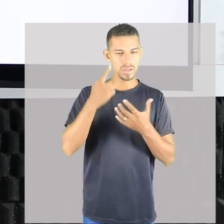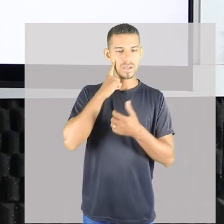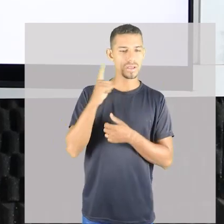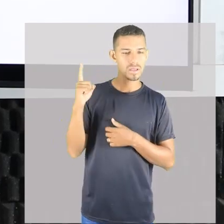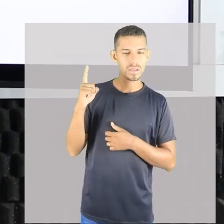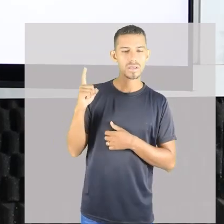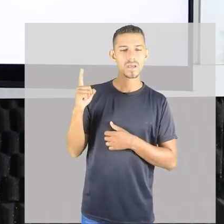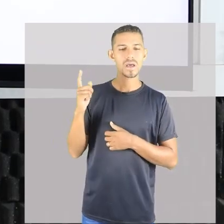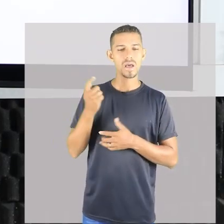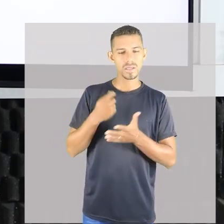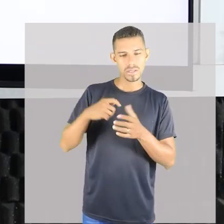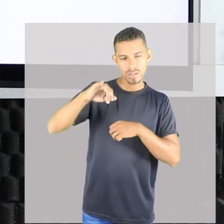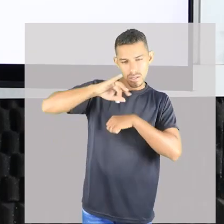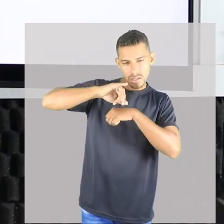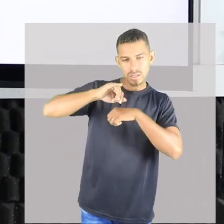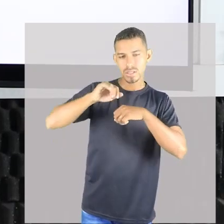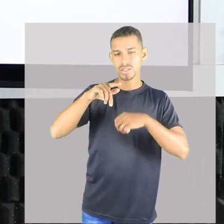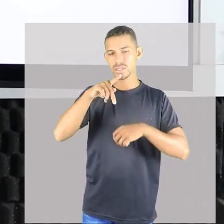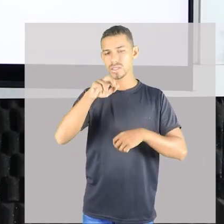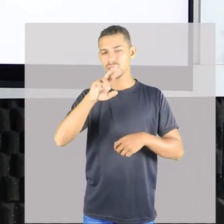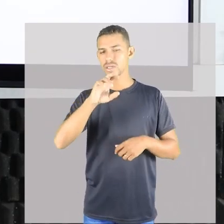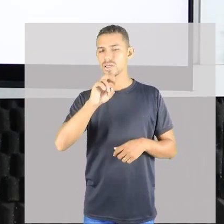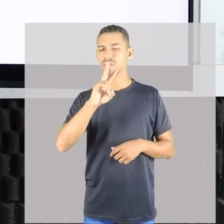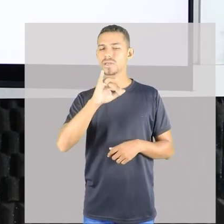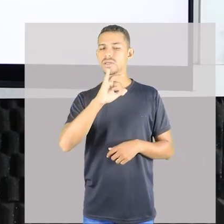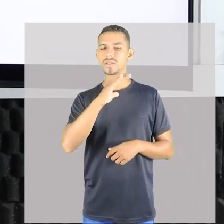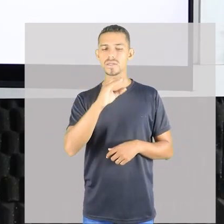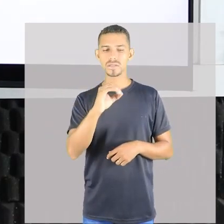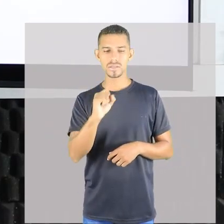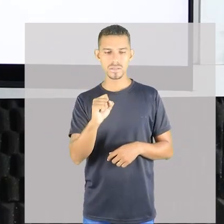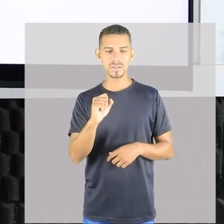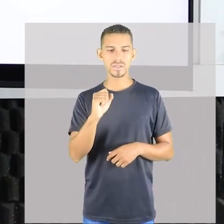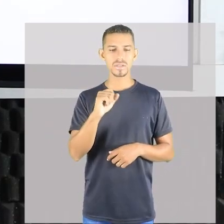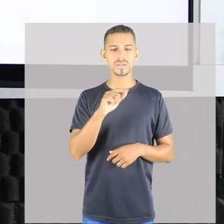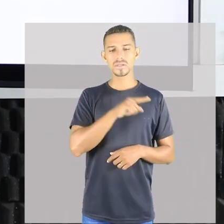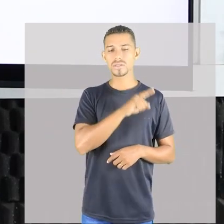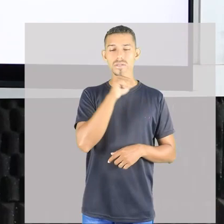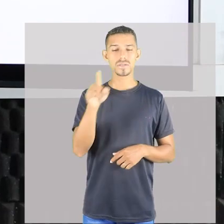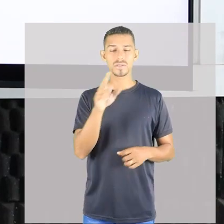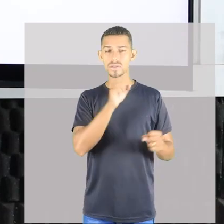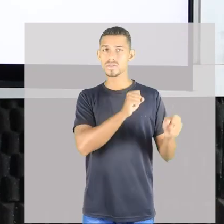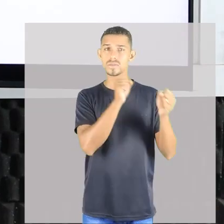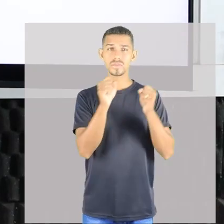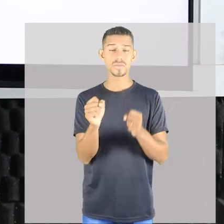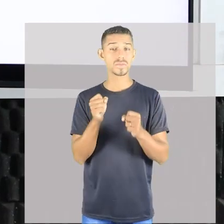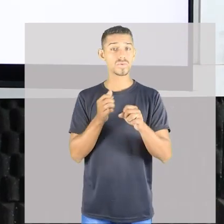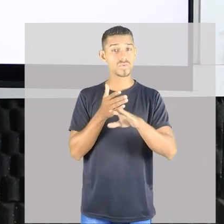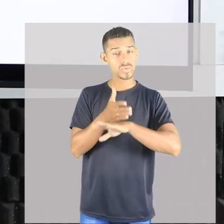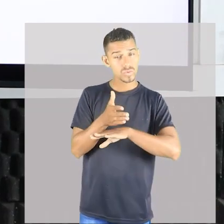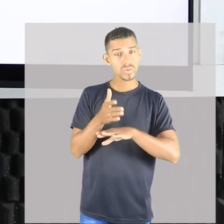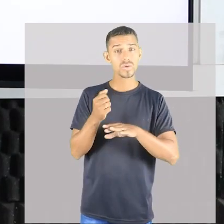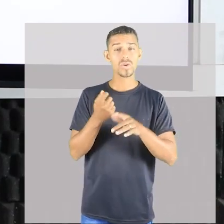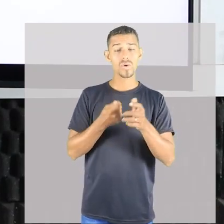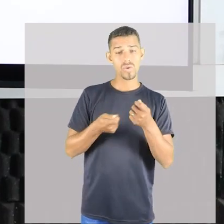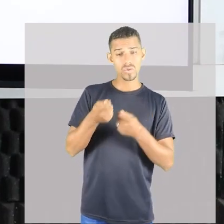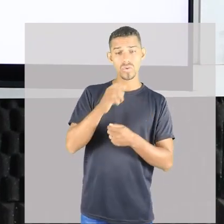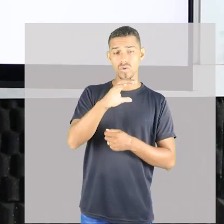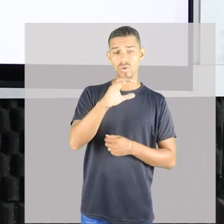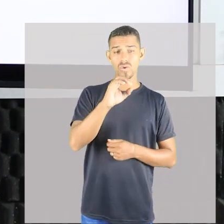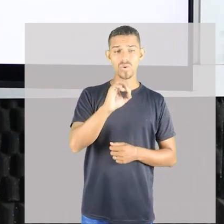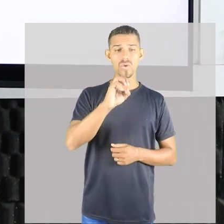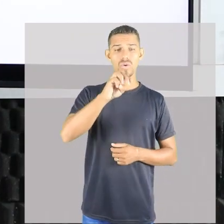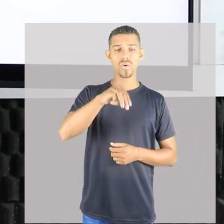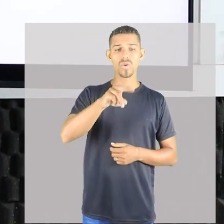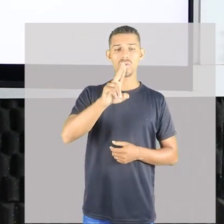gente, o senhor acabou de falar que agora eles tomaram, os bolcheviques, o poder, implementaram, né, o comunismo, e